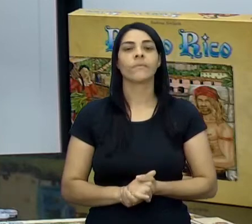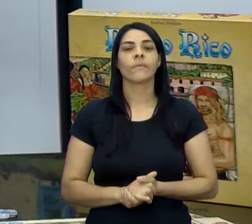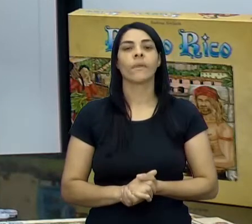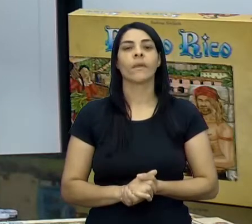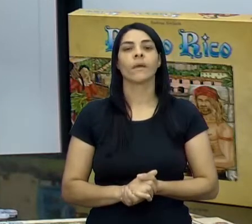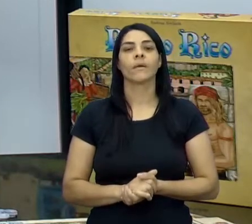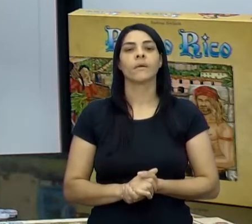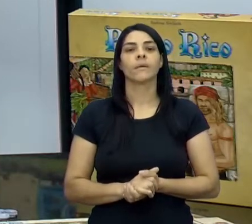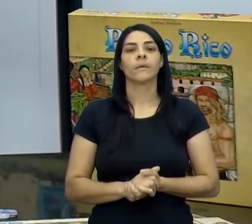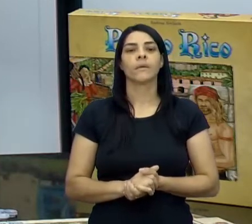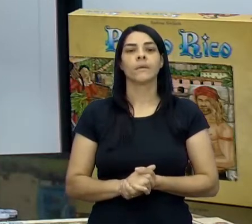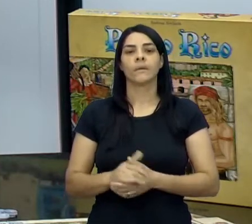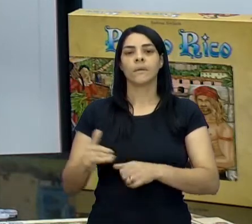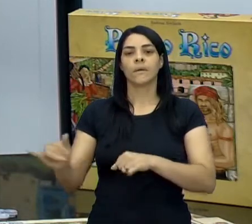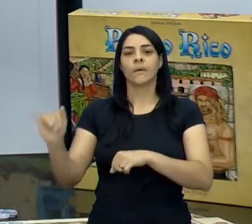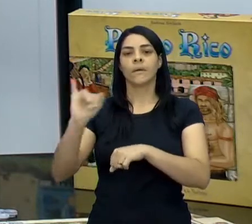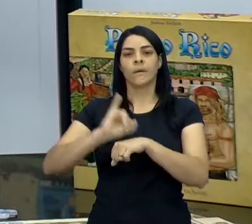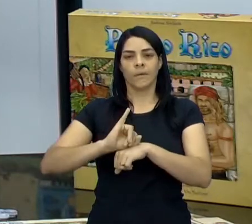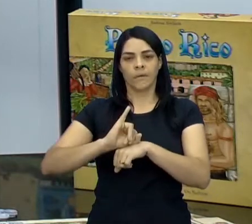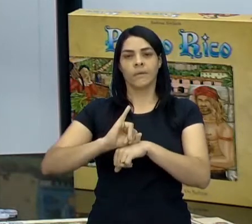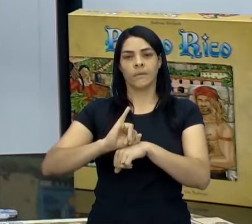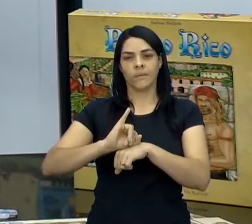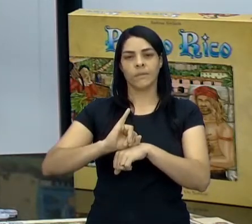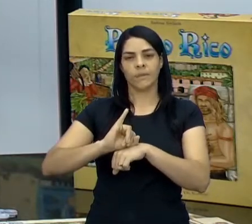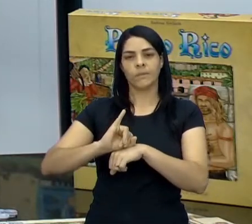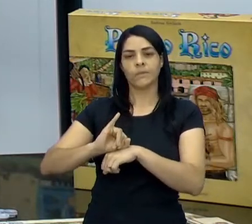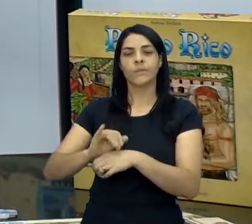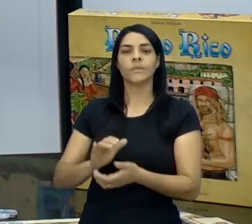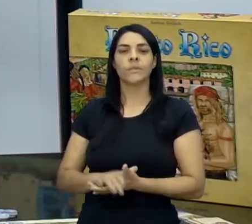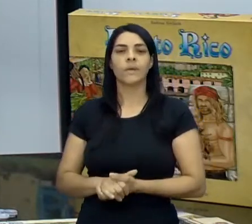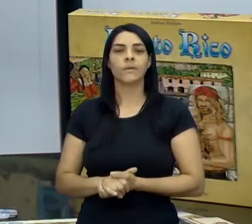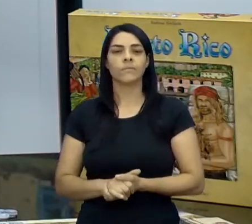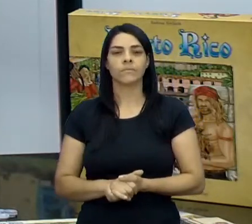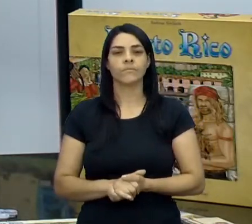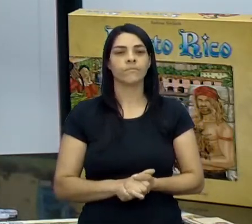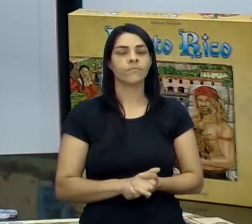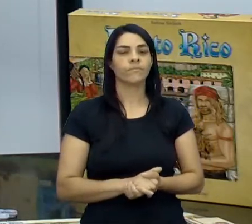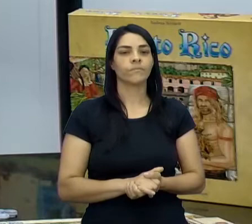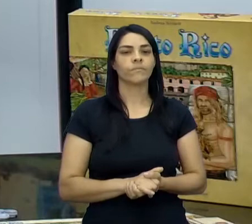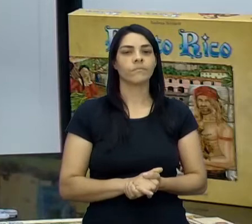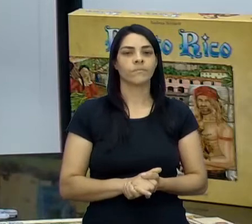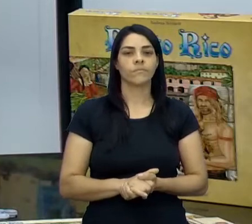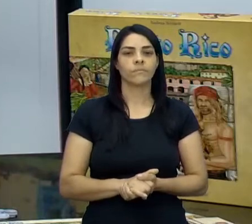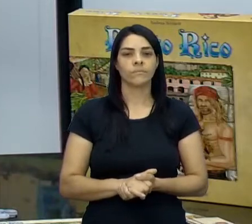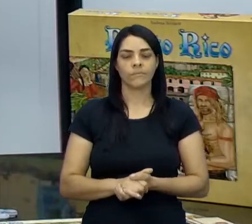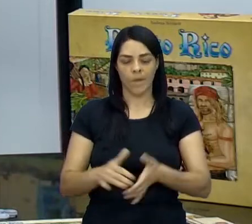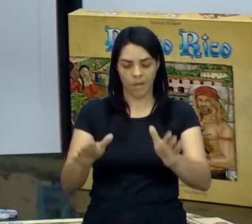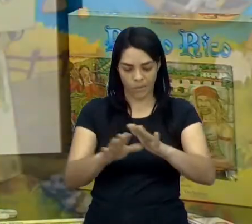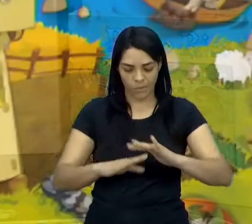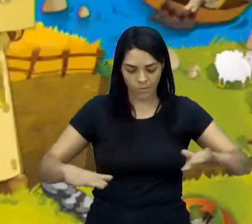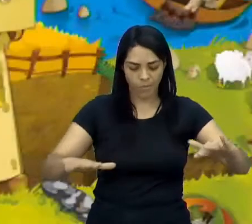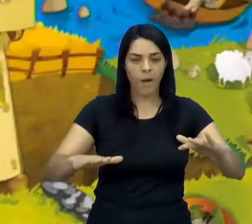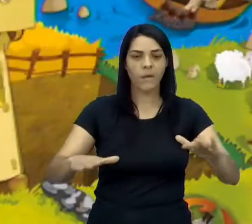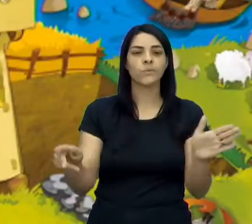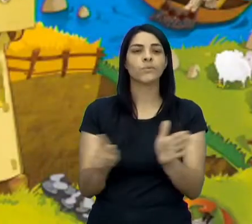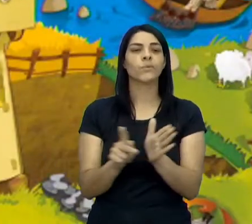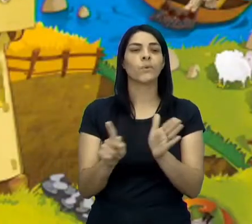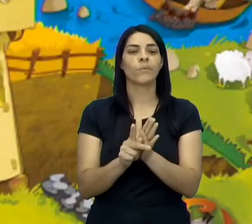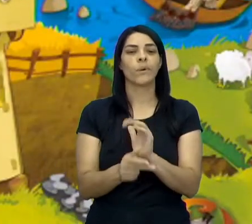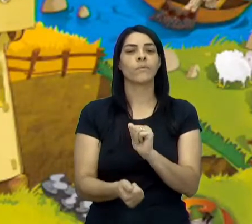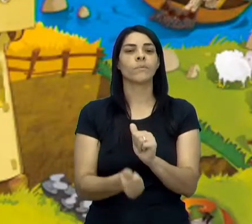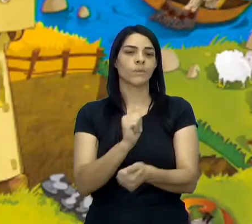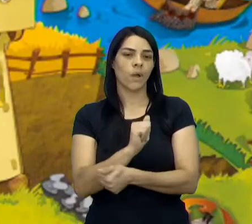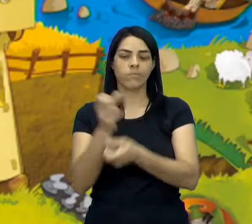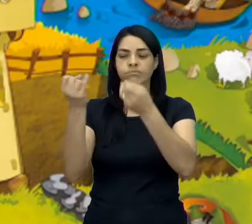que é a introdução do flavor do jogo, a ambientação do jogo. Então ele fala, você é um nobre,